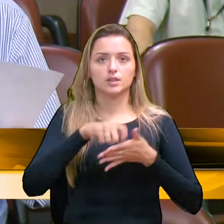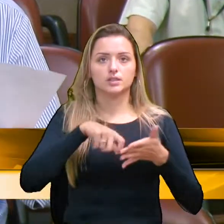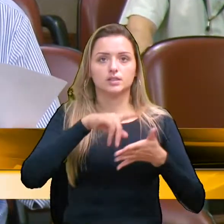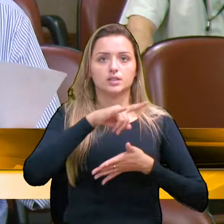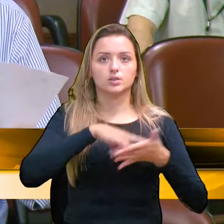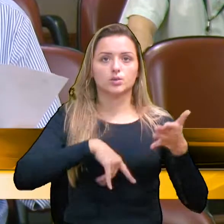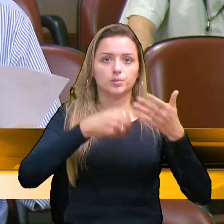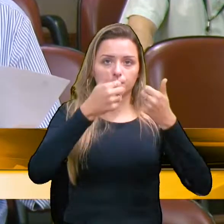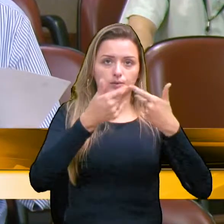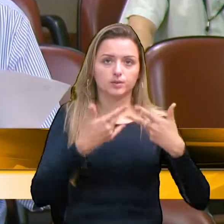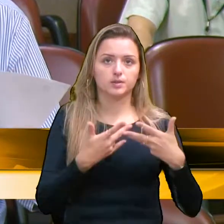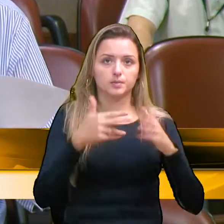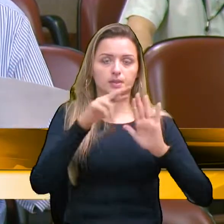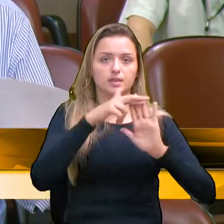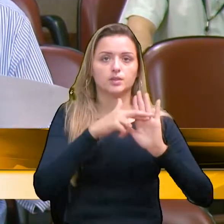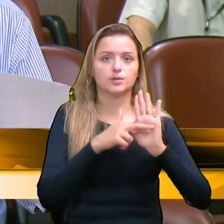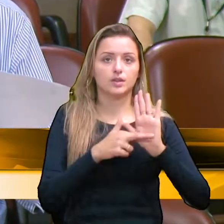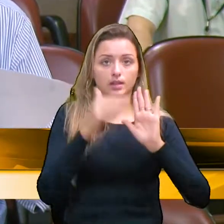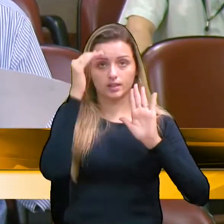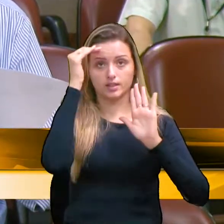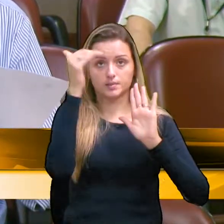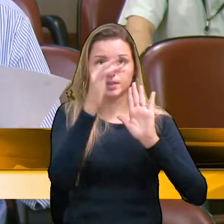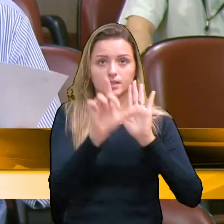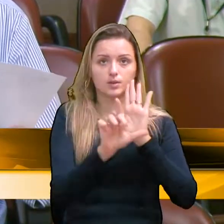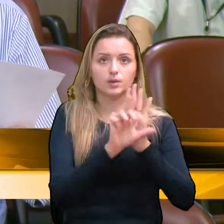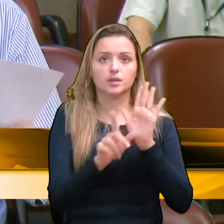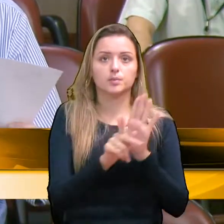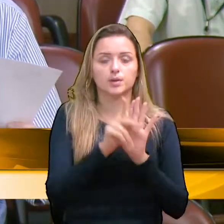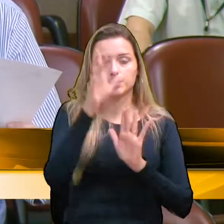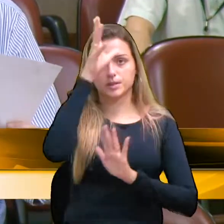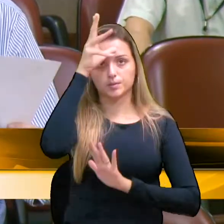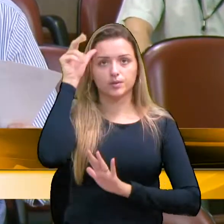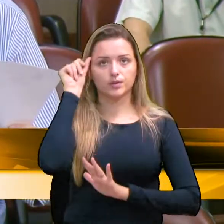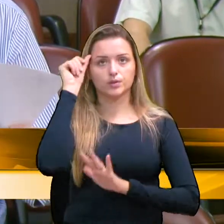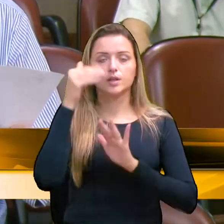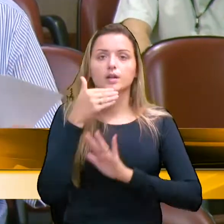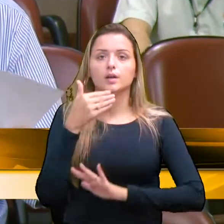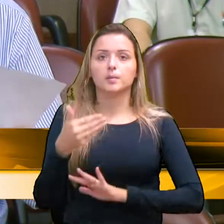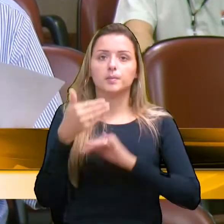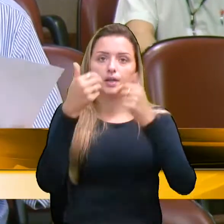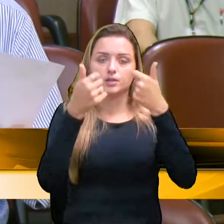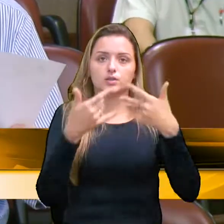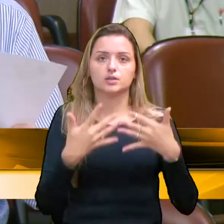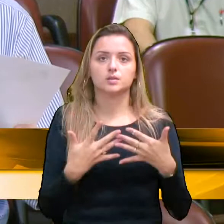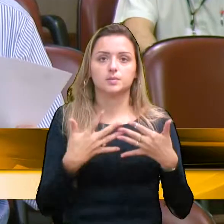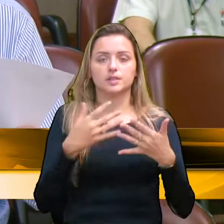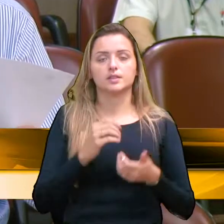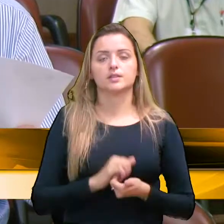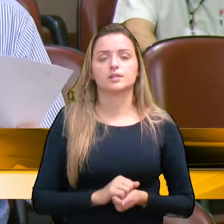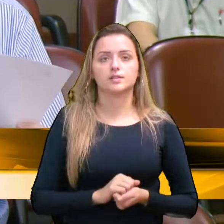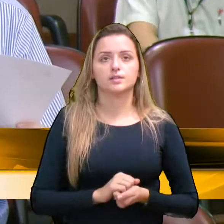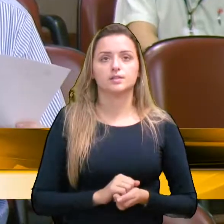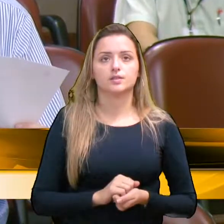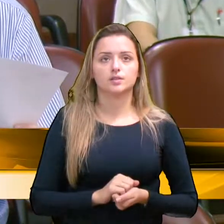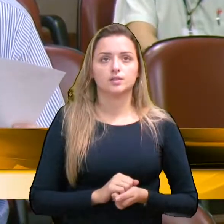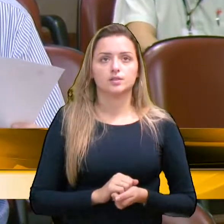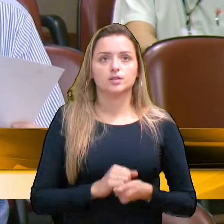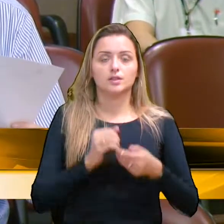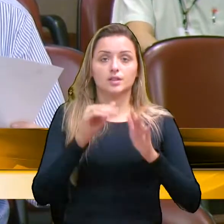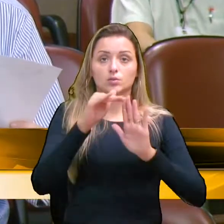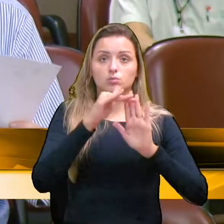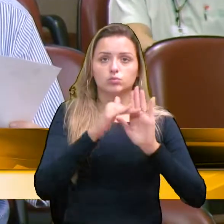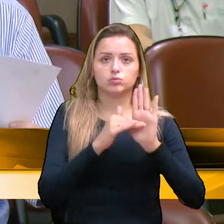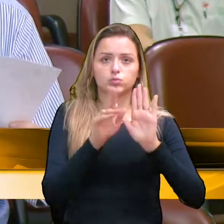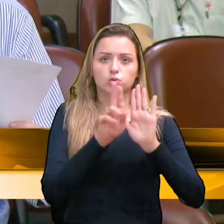as disposições regimentais e com base na lei orgânica municipal, apresenta o seguinte pedido de informações ao Poder Executivo. Listar os